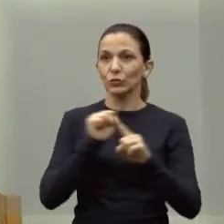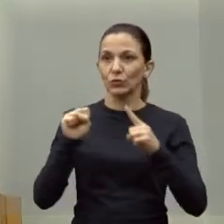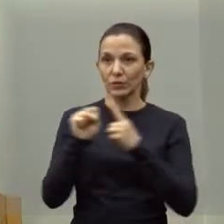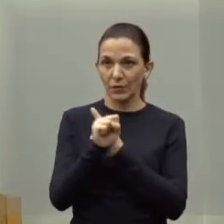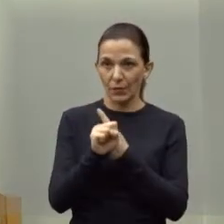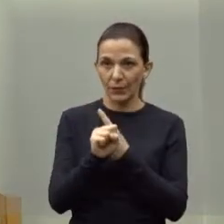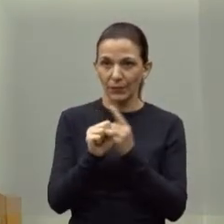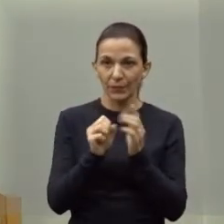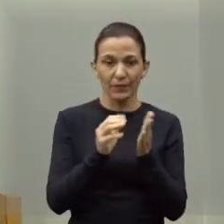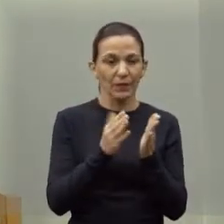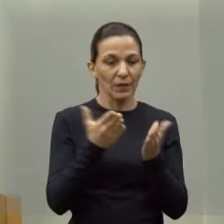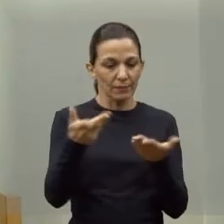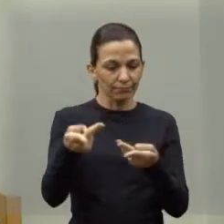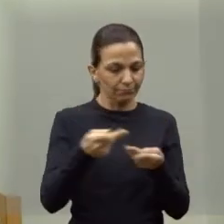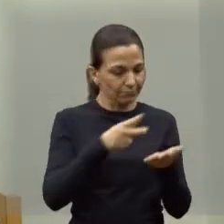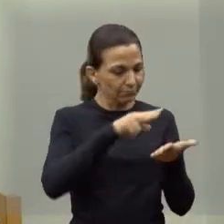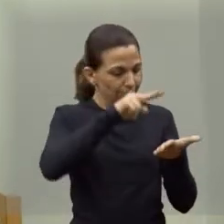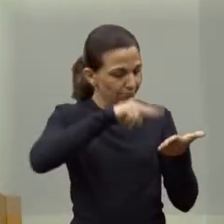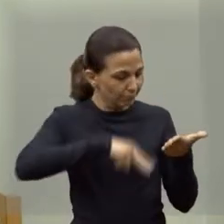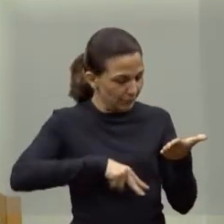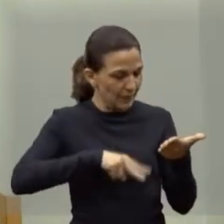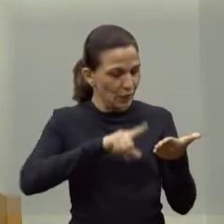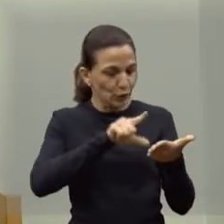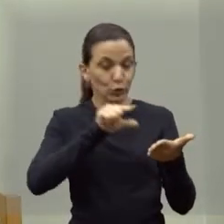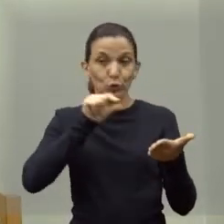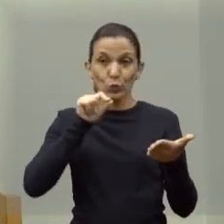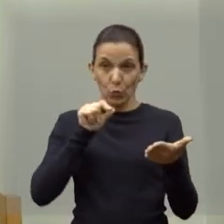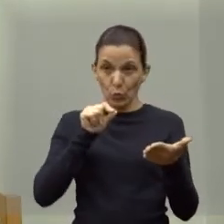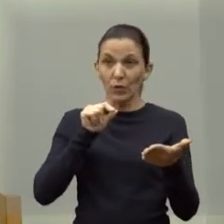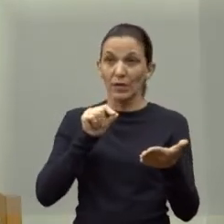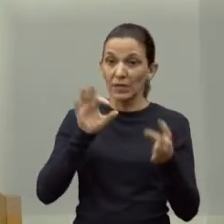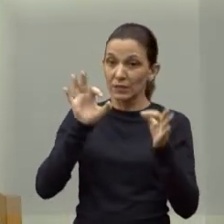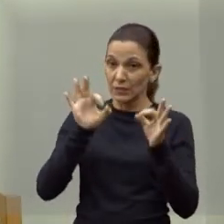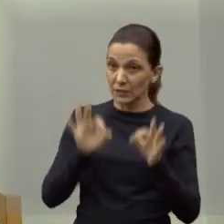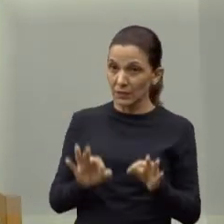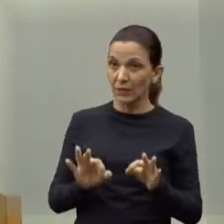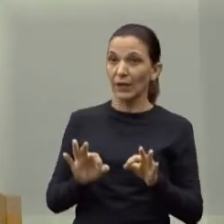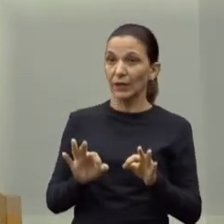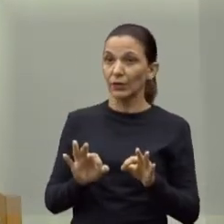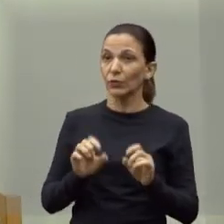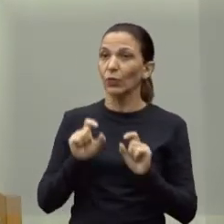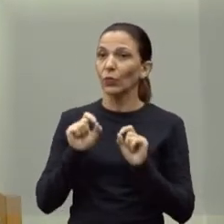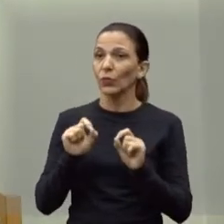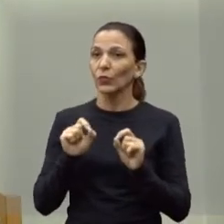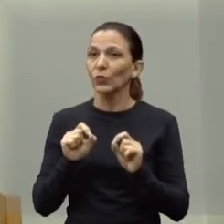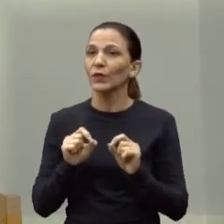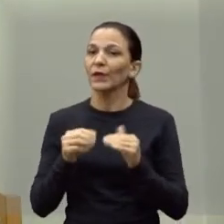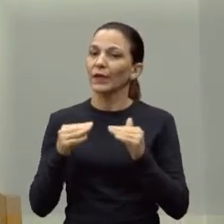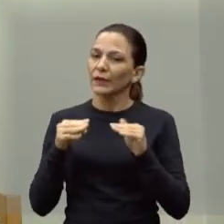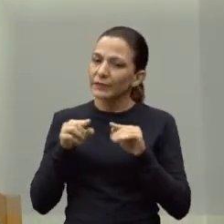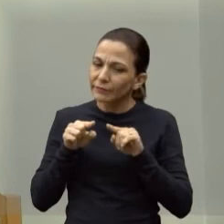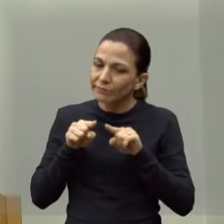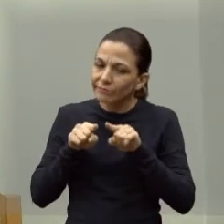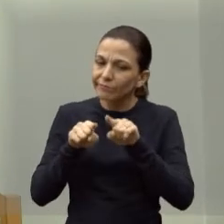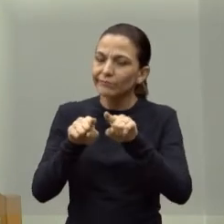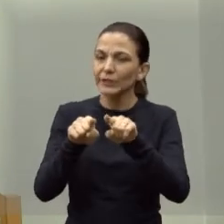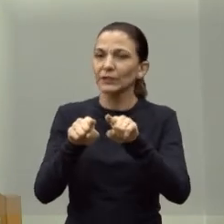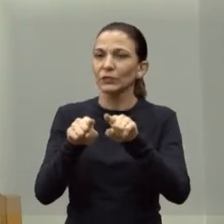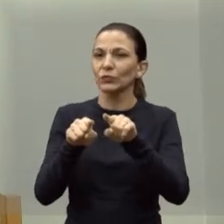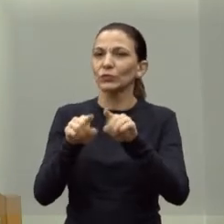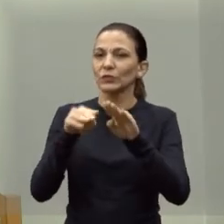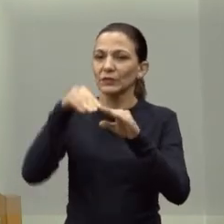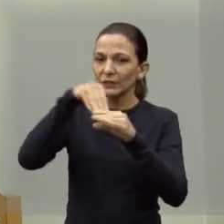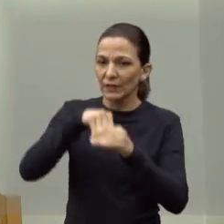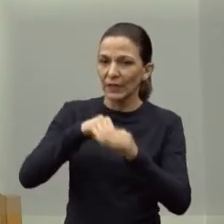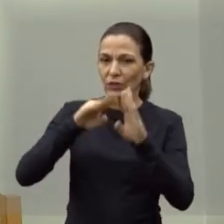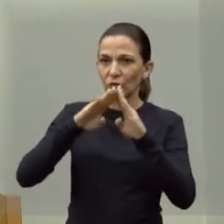convidados a ler este documento aqui para que escolha o voto com a certeza de estar em consonância com os Ensinamentos da igreja